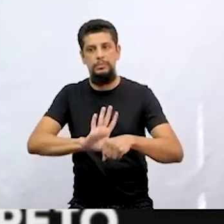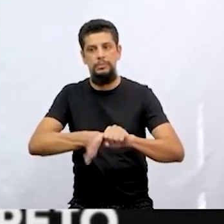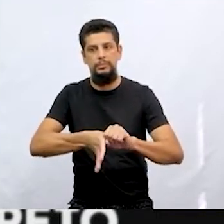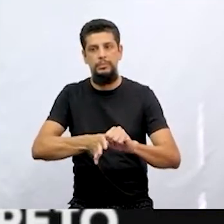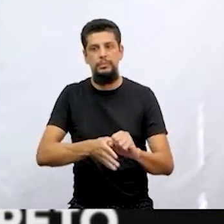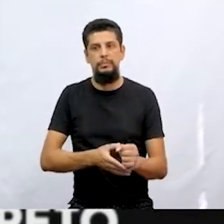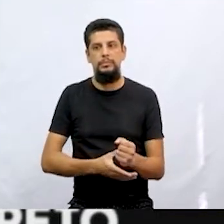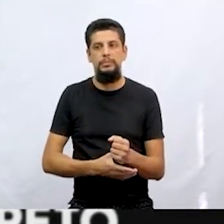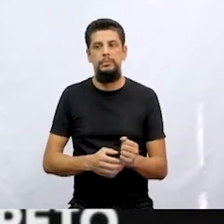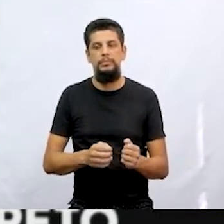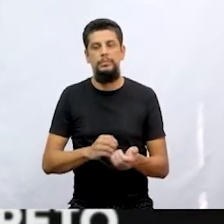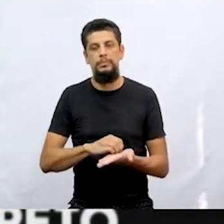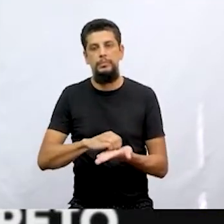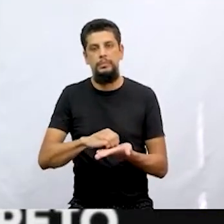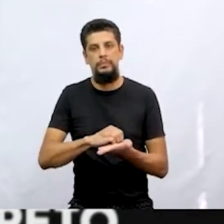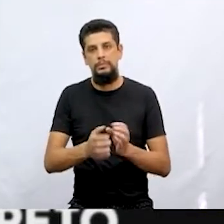dedão.